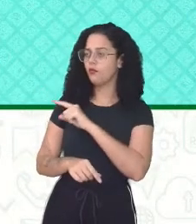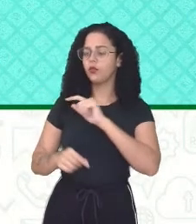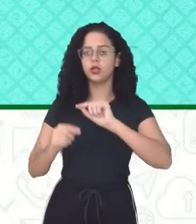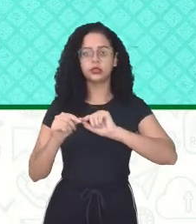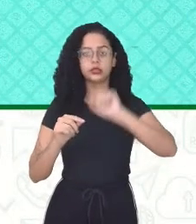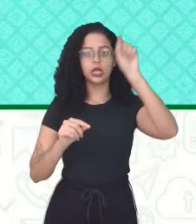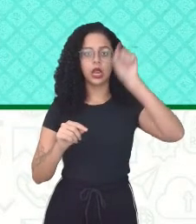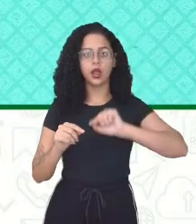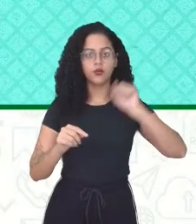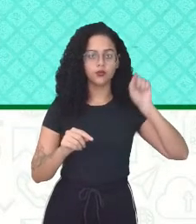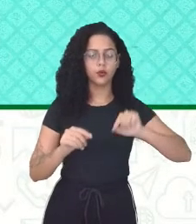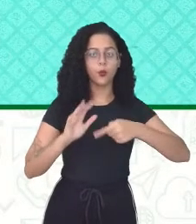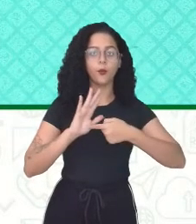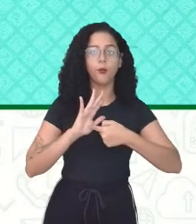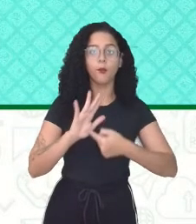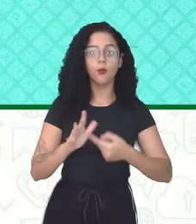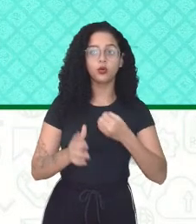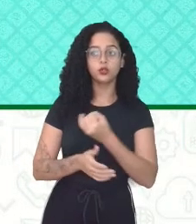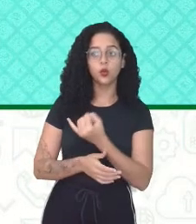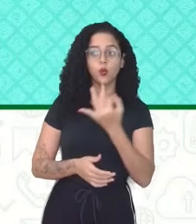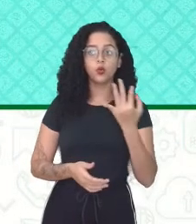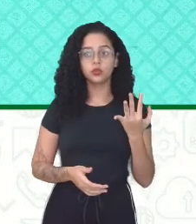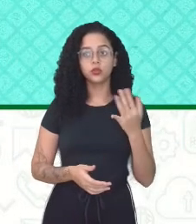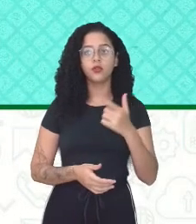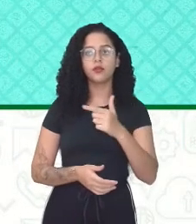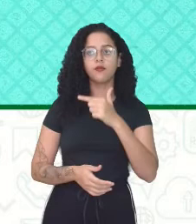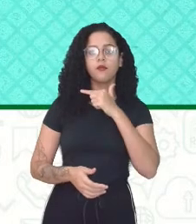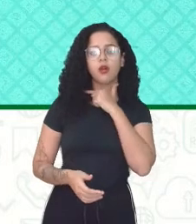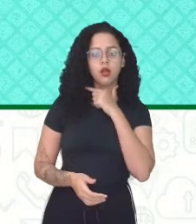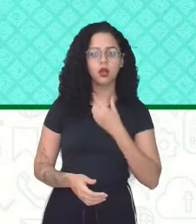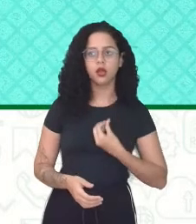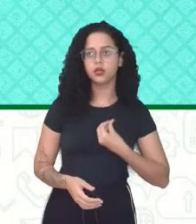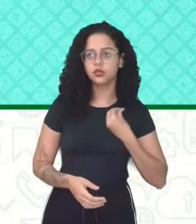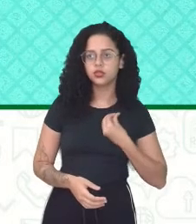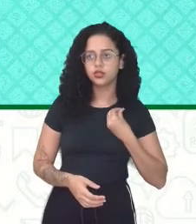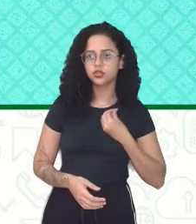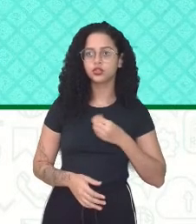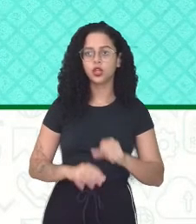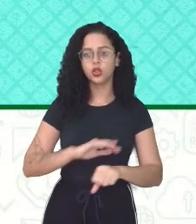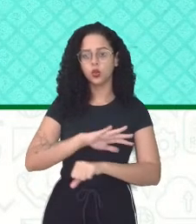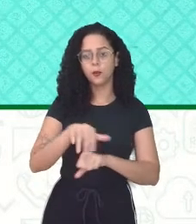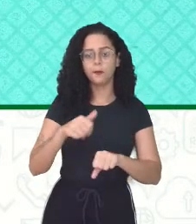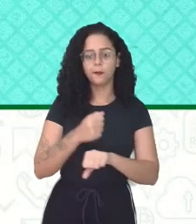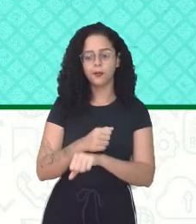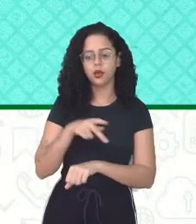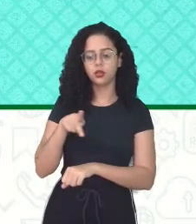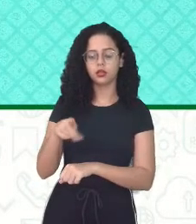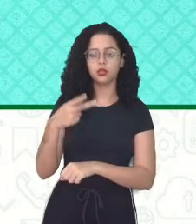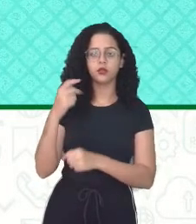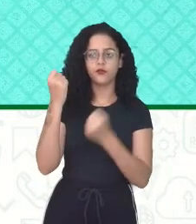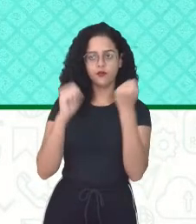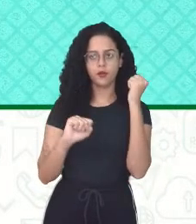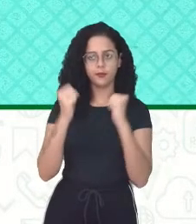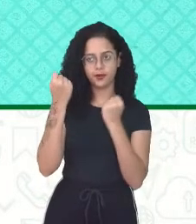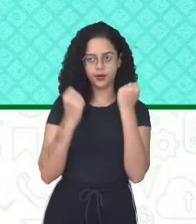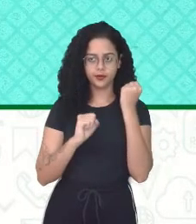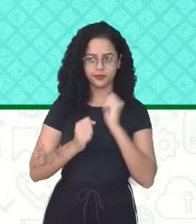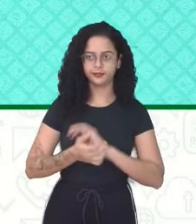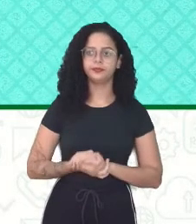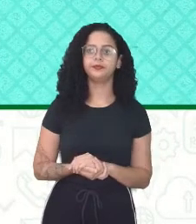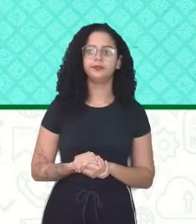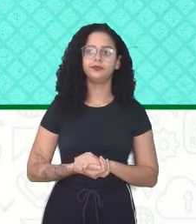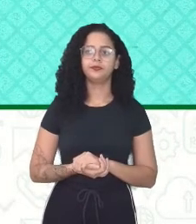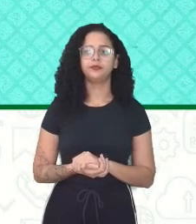gráfico, ele mostra a quantidade de vagas existentes no pátio de uma fábrica. Ou